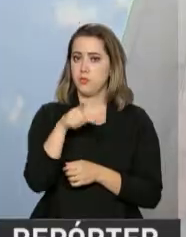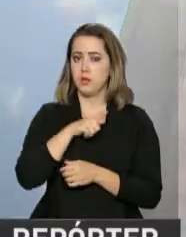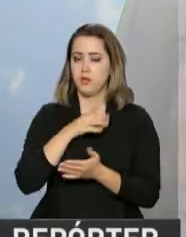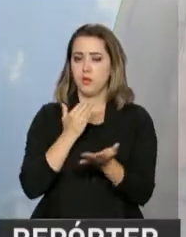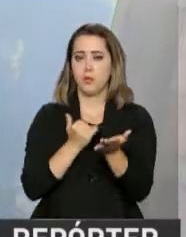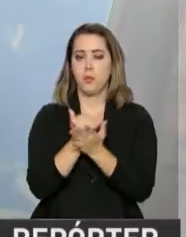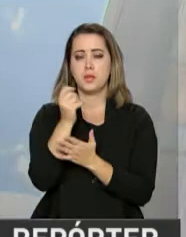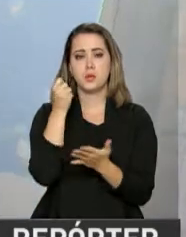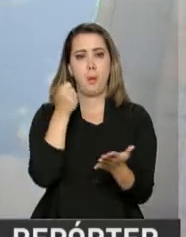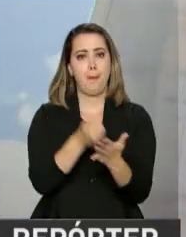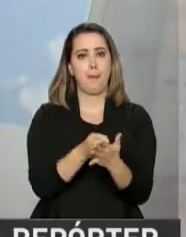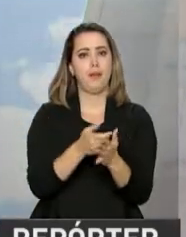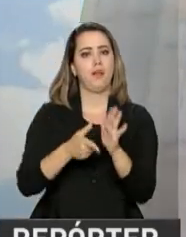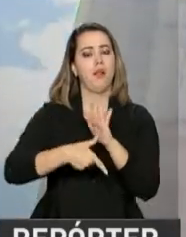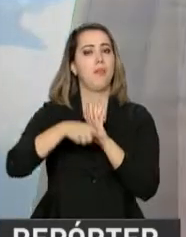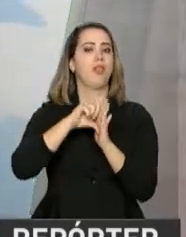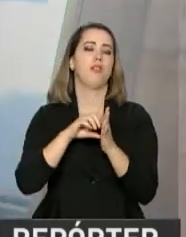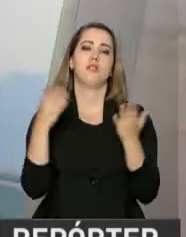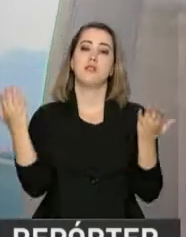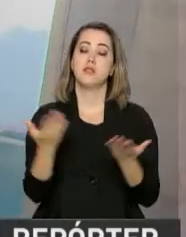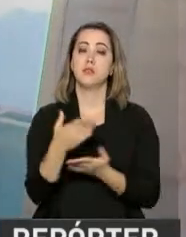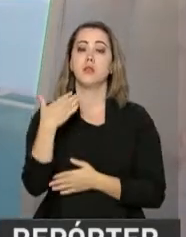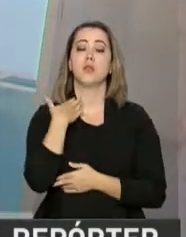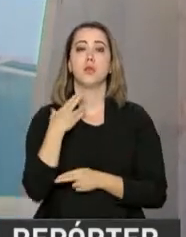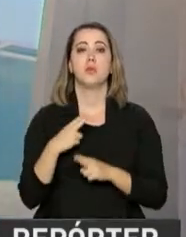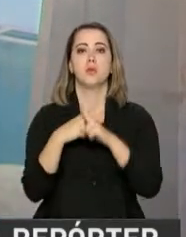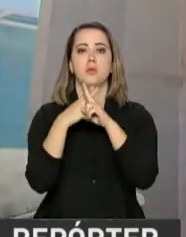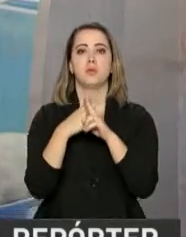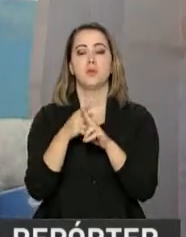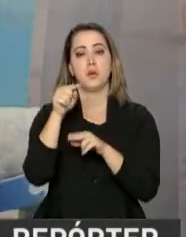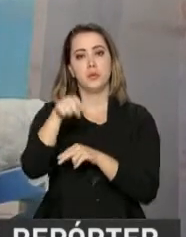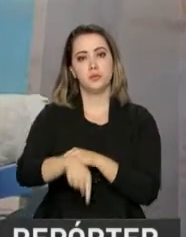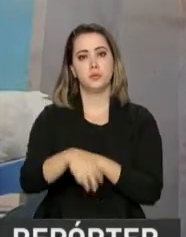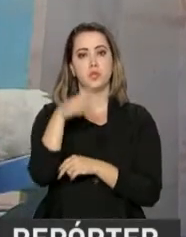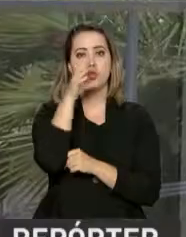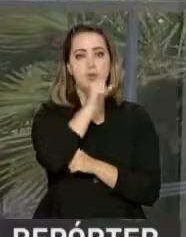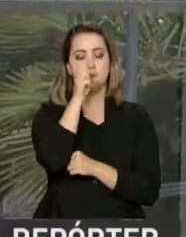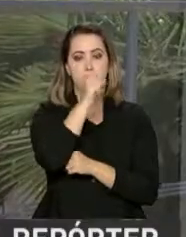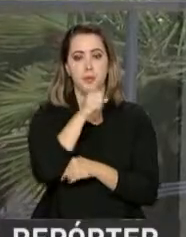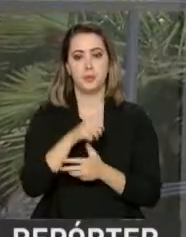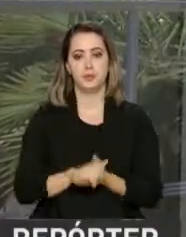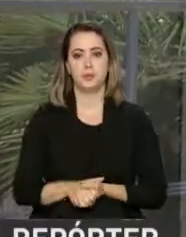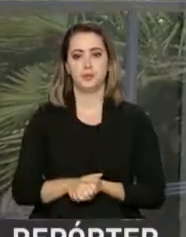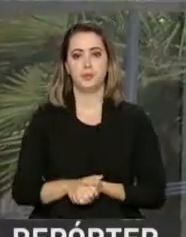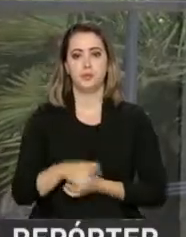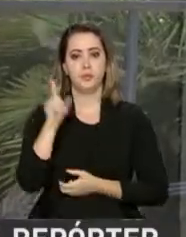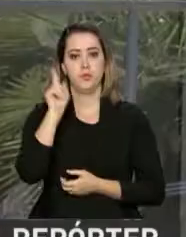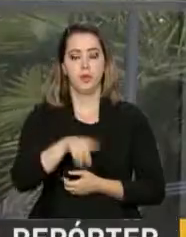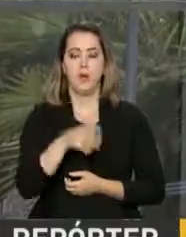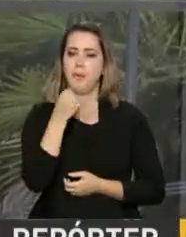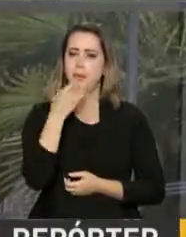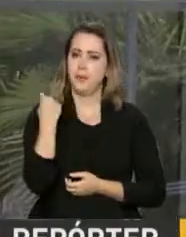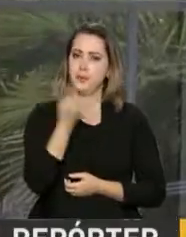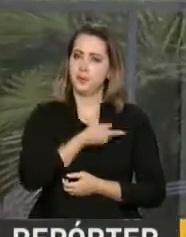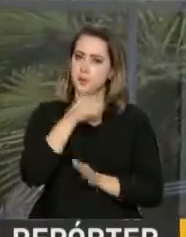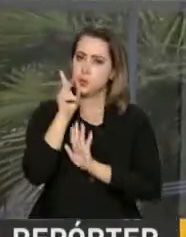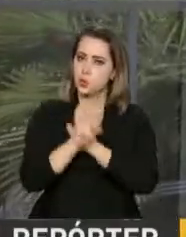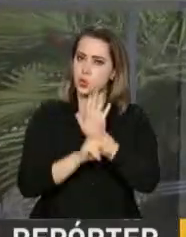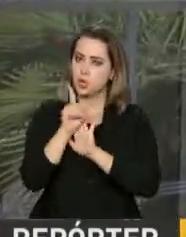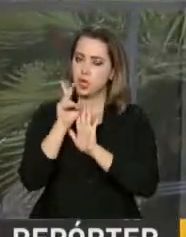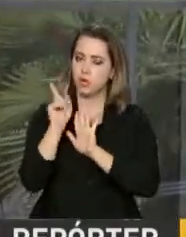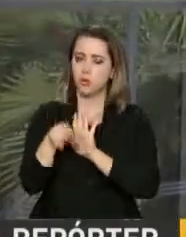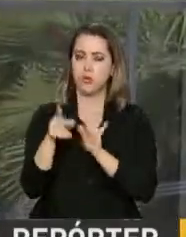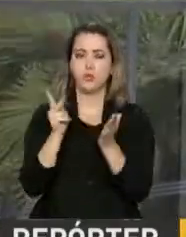início do pagamento antecipado pela caixa para este sábado muito bom né é nosso direito realmente